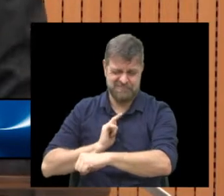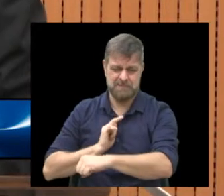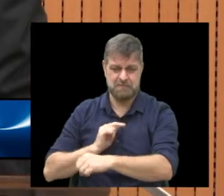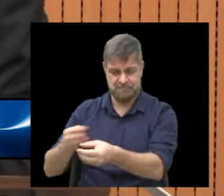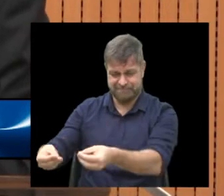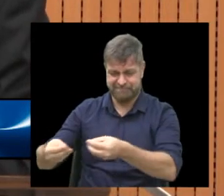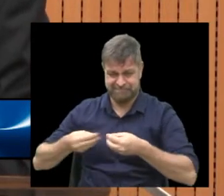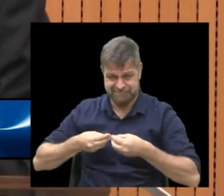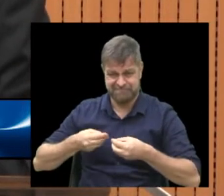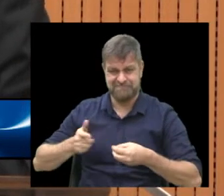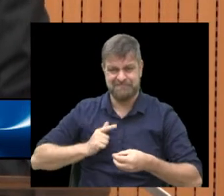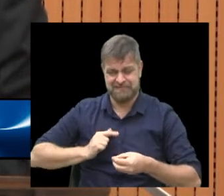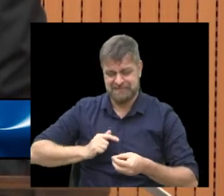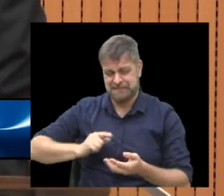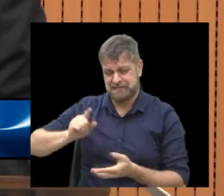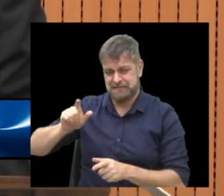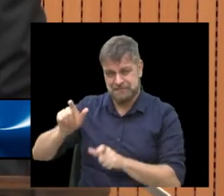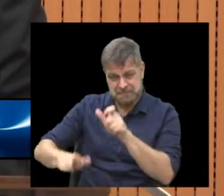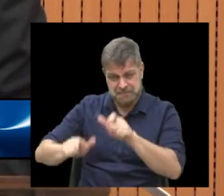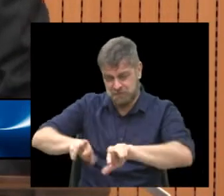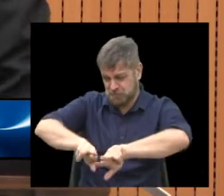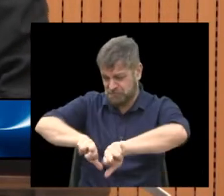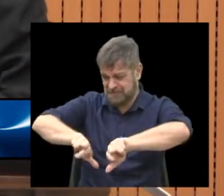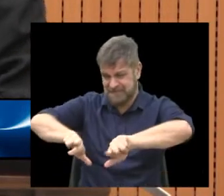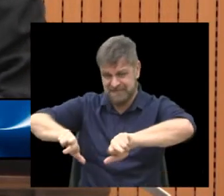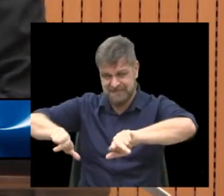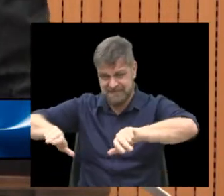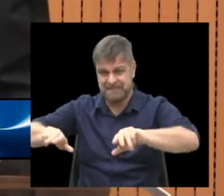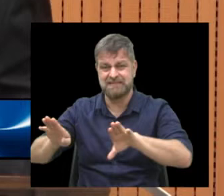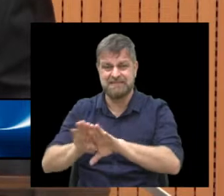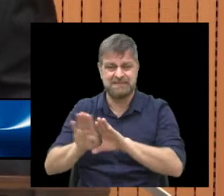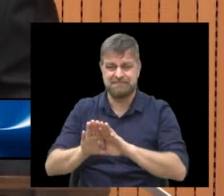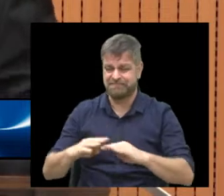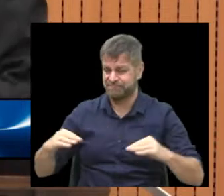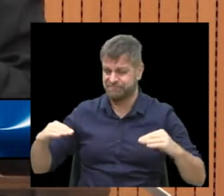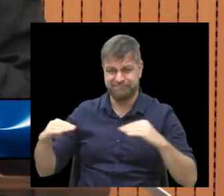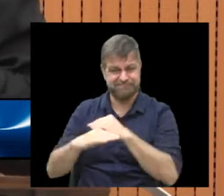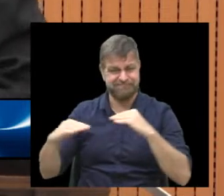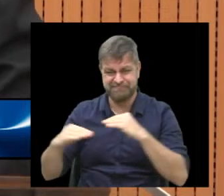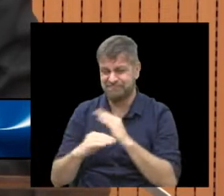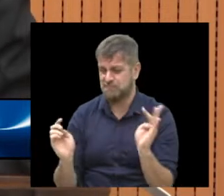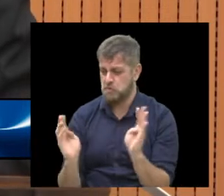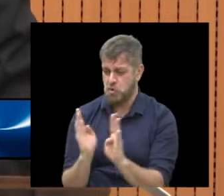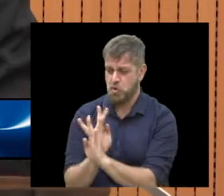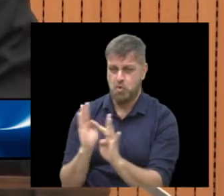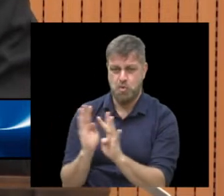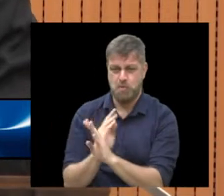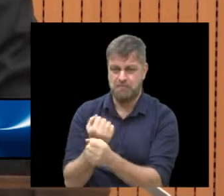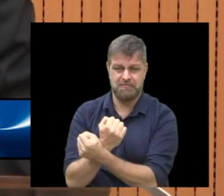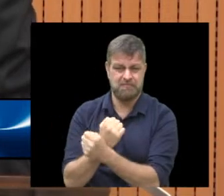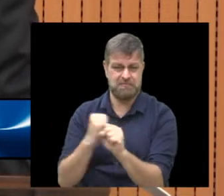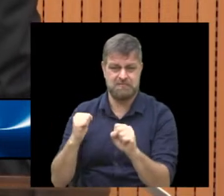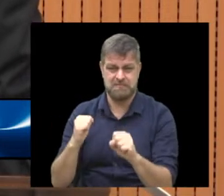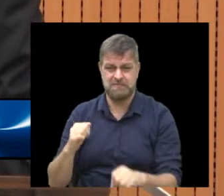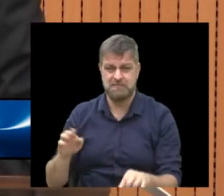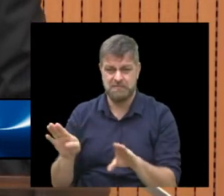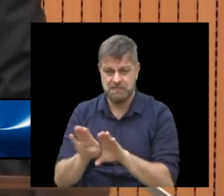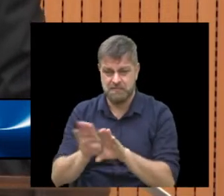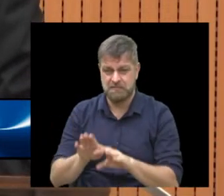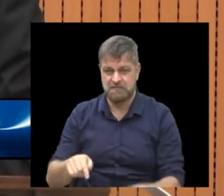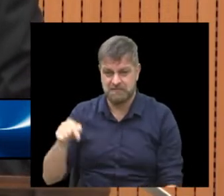também demandas de outros locais, completamente intransitável, mas especificamente o